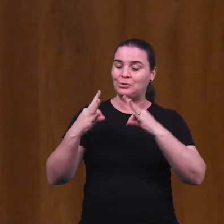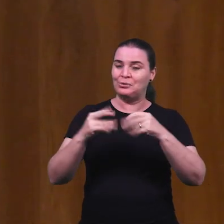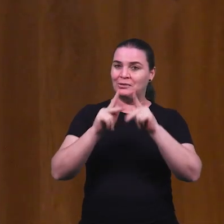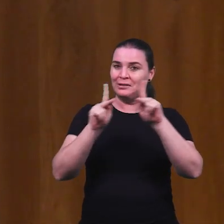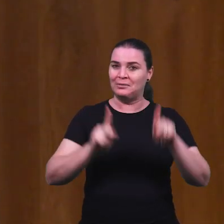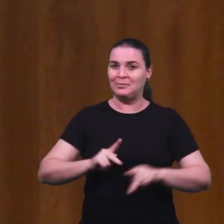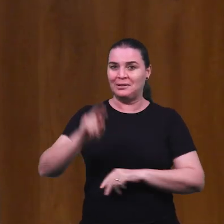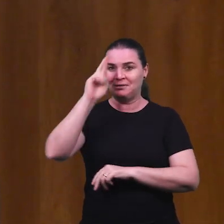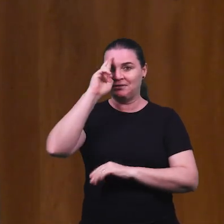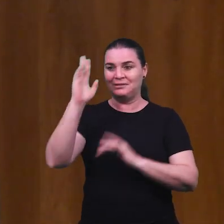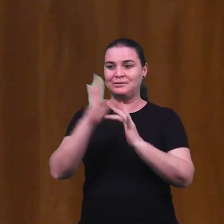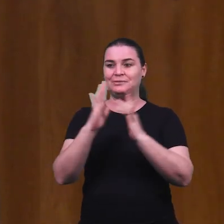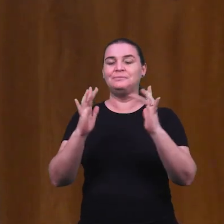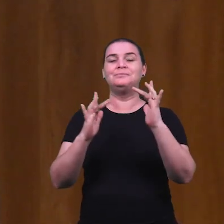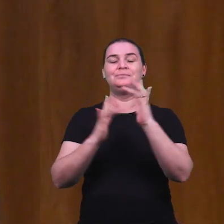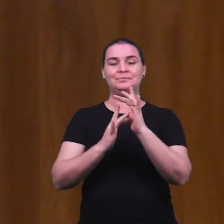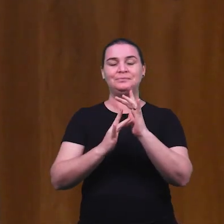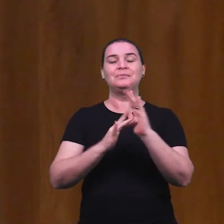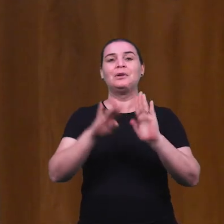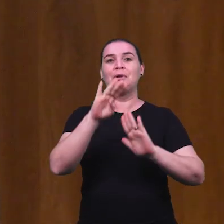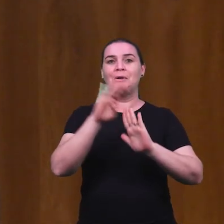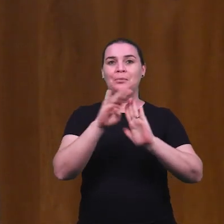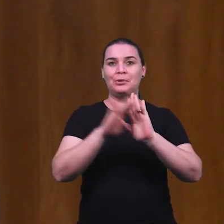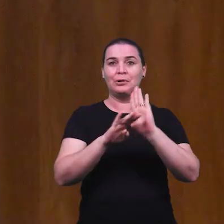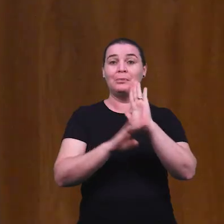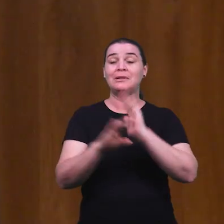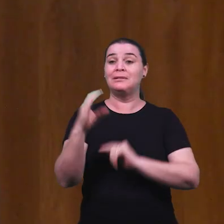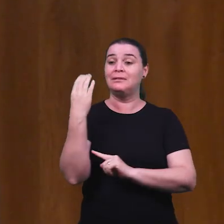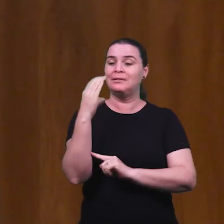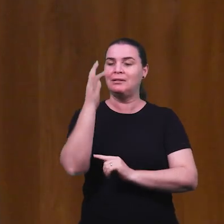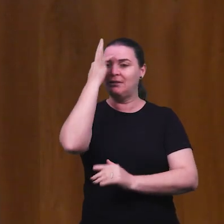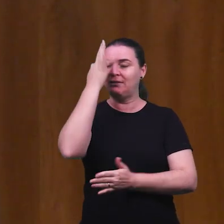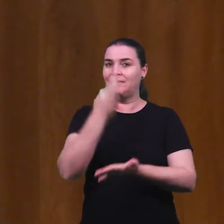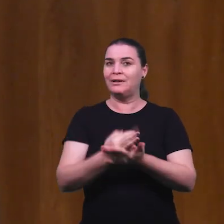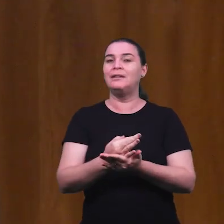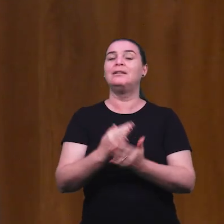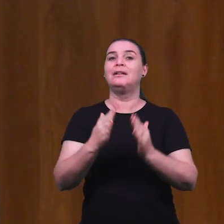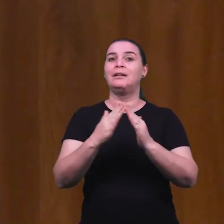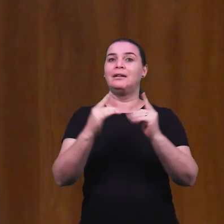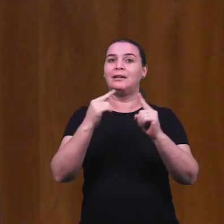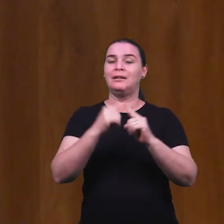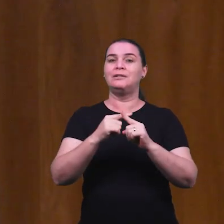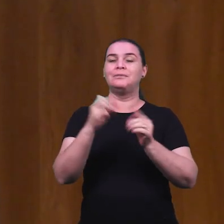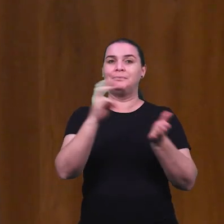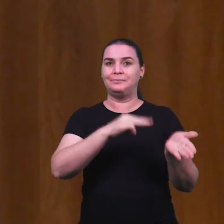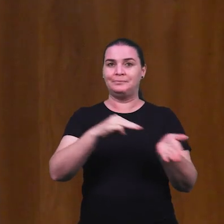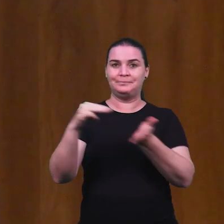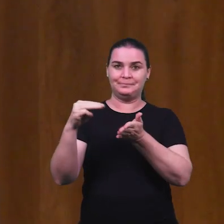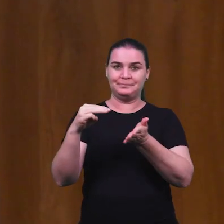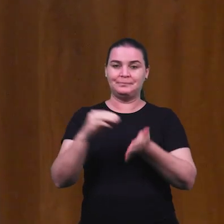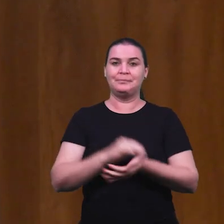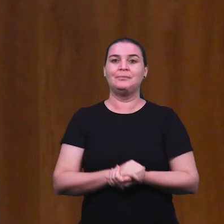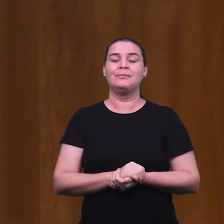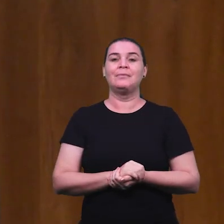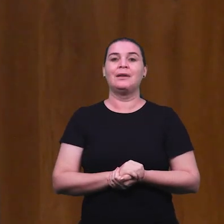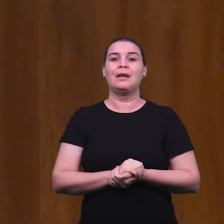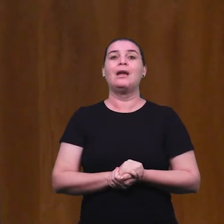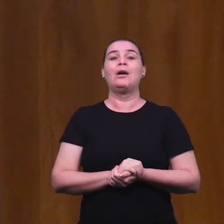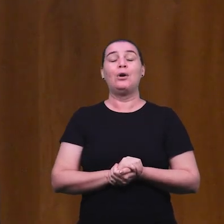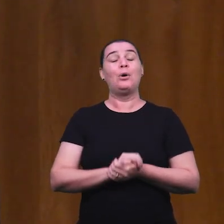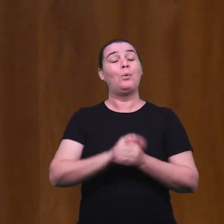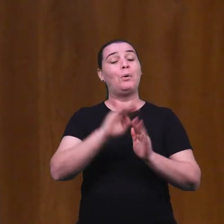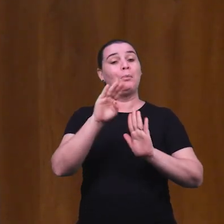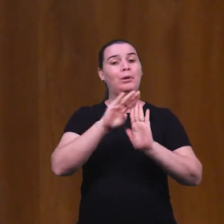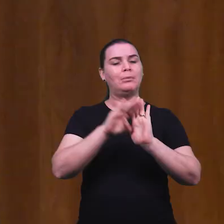do Senhor Jesus. Esse é o programa Ciência e Fé da Igreja Cristã Maranata. Um programa que deixa